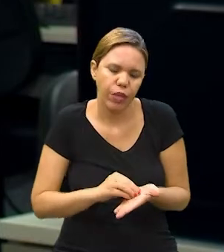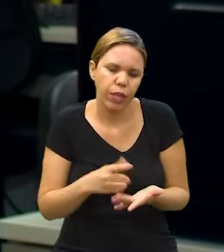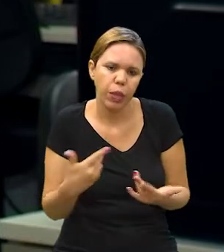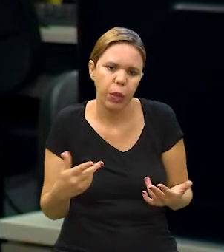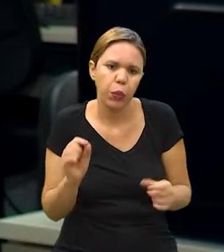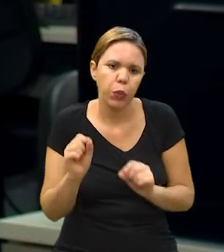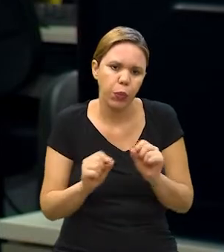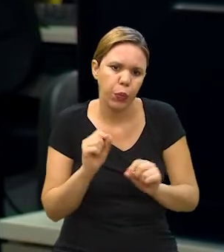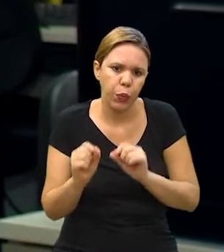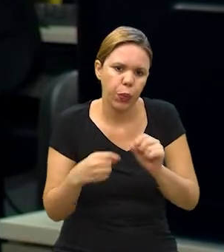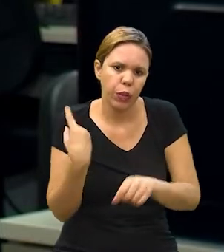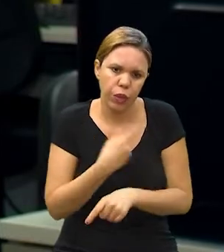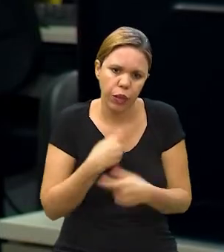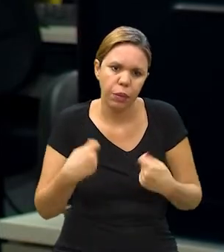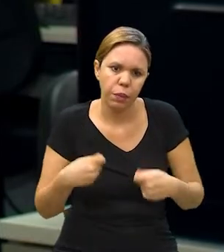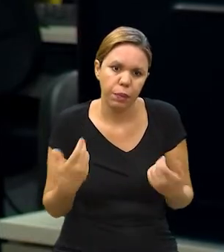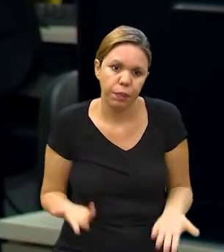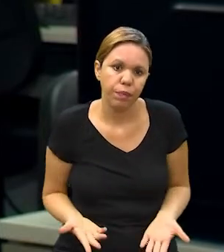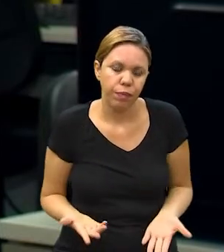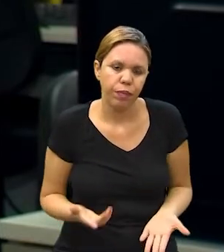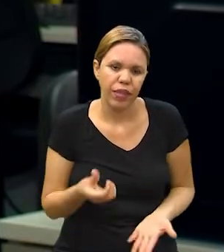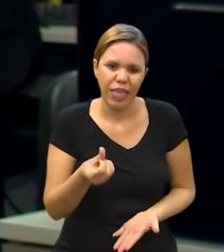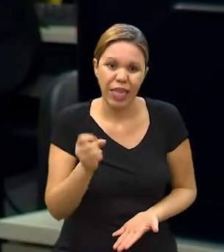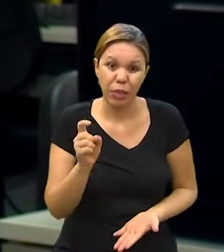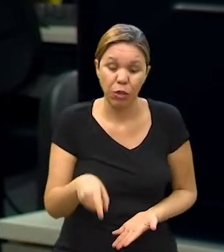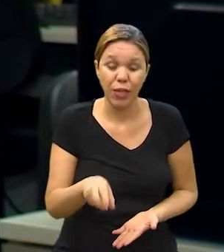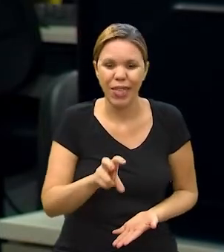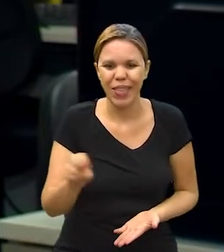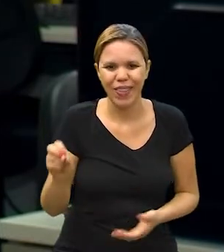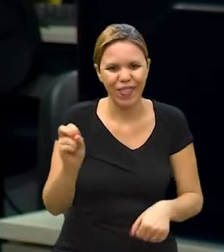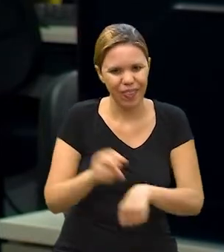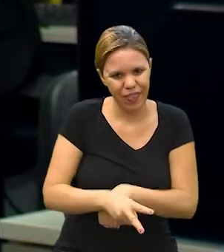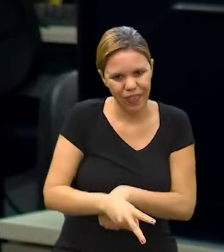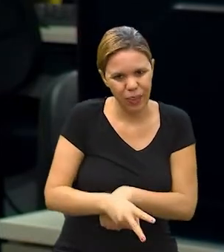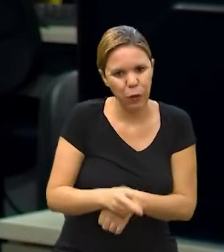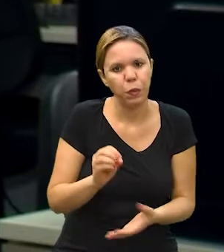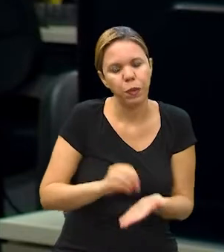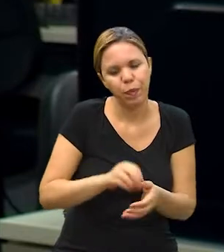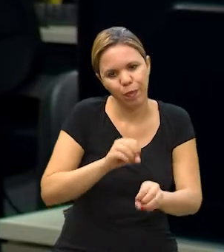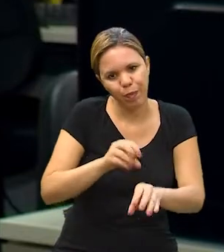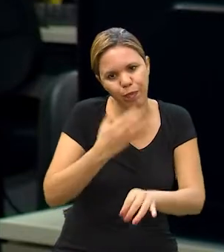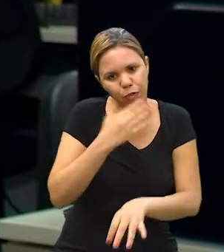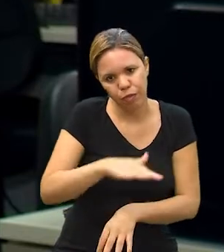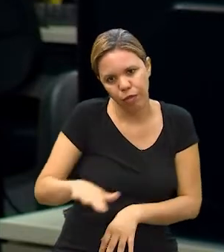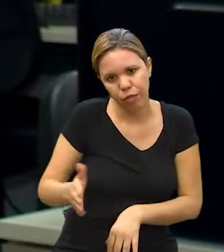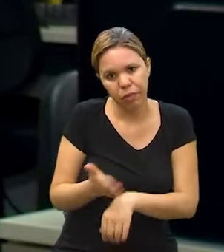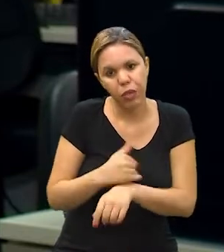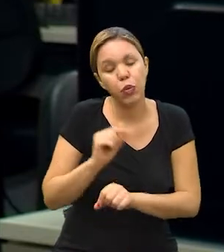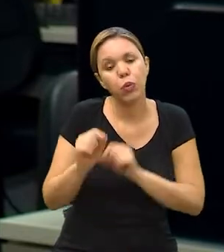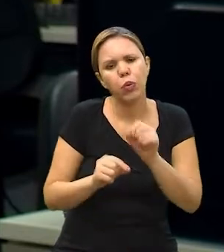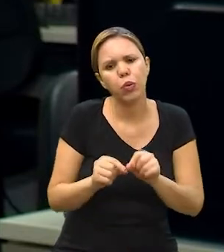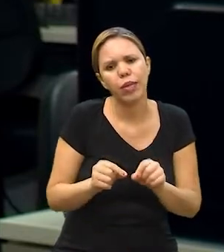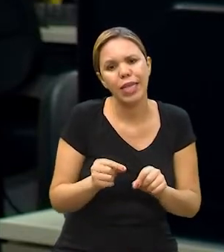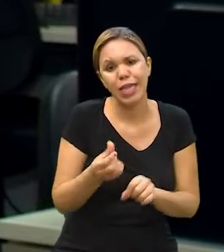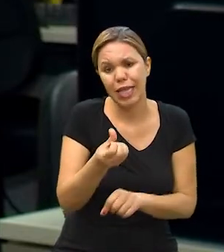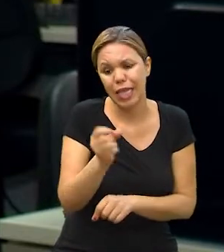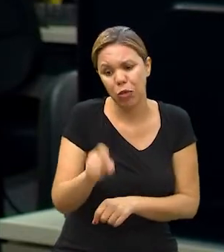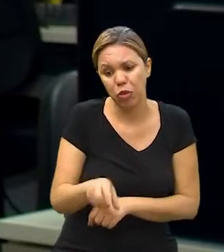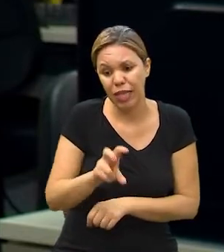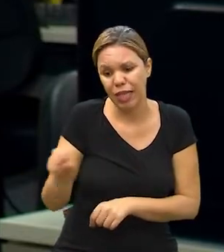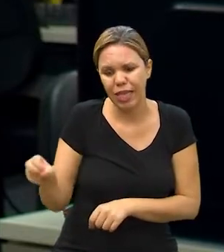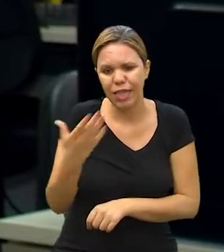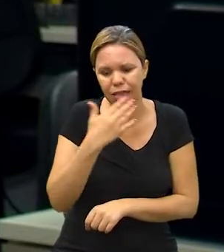do que a gente precisa. Então, 6.500 vagas de déficit na educação infantil significa, antes de mais nada, 6.500 crianças que estão